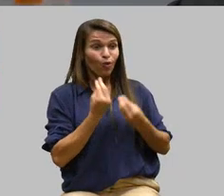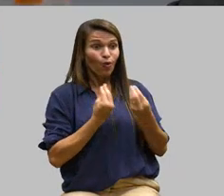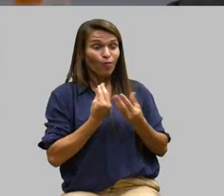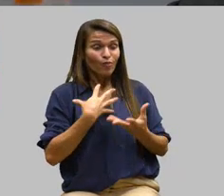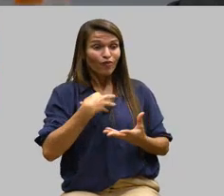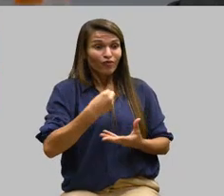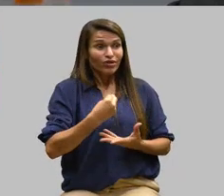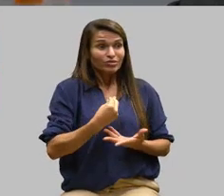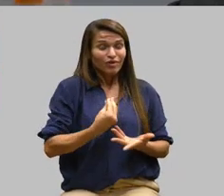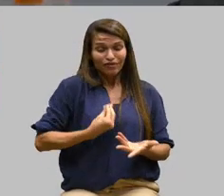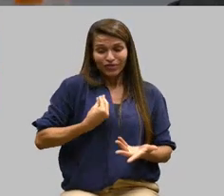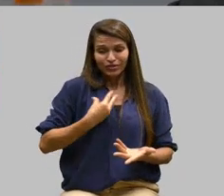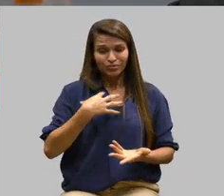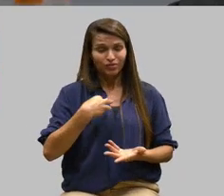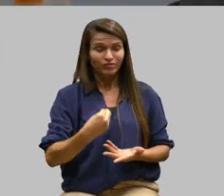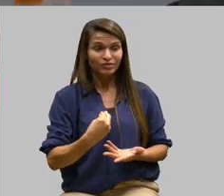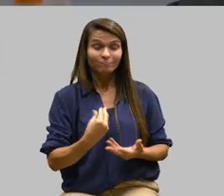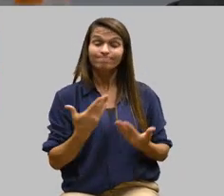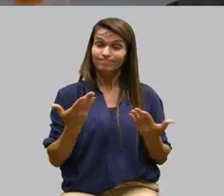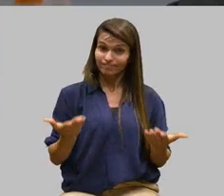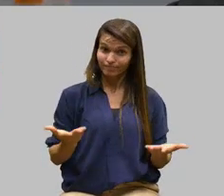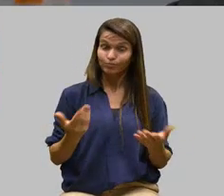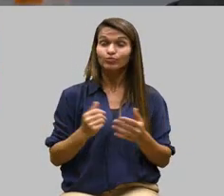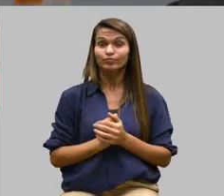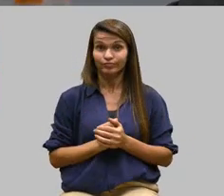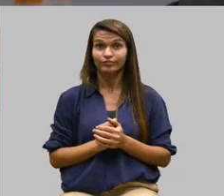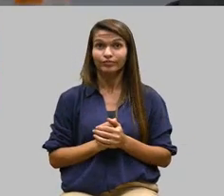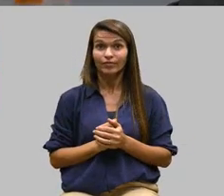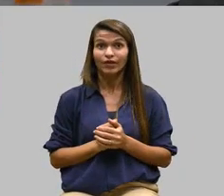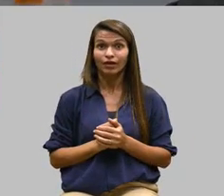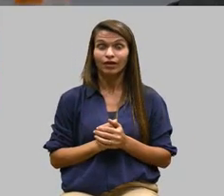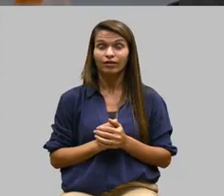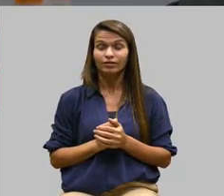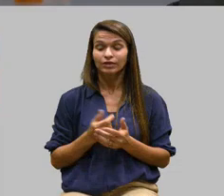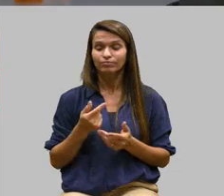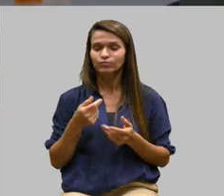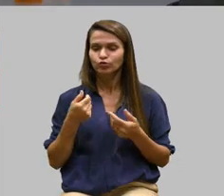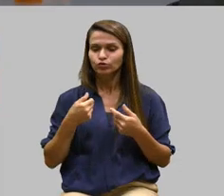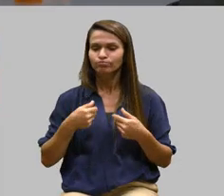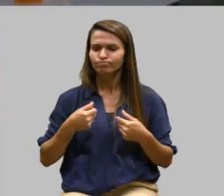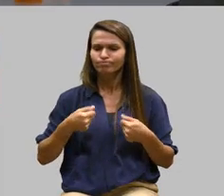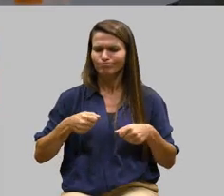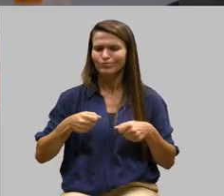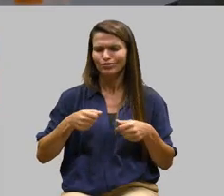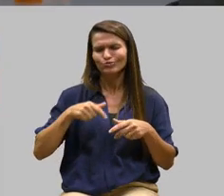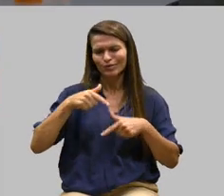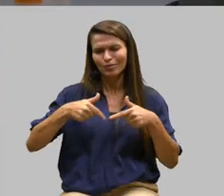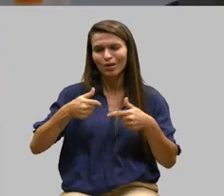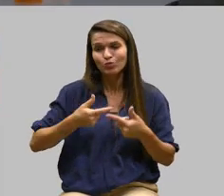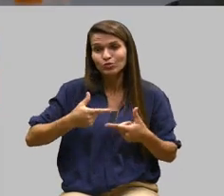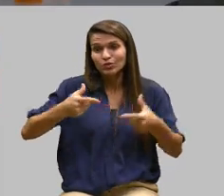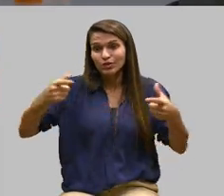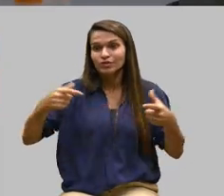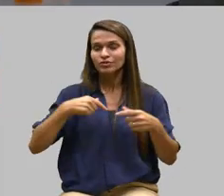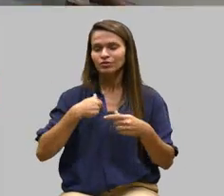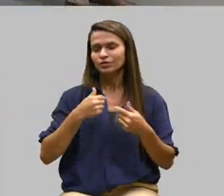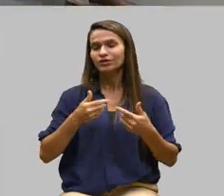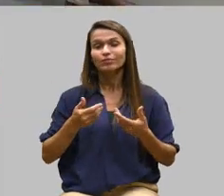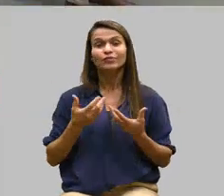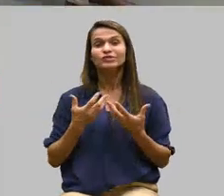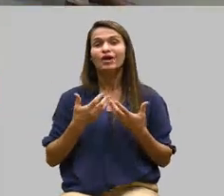gente há uma há uma abrangência muito grande nós estamos à disposição de vocês tá bom obrigado